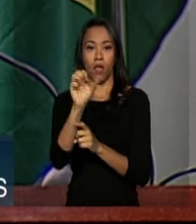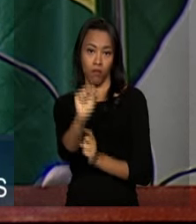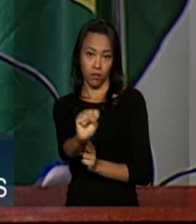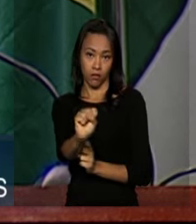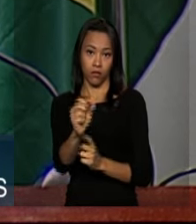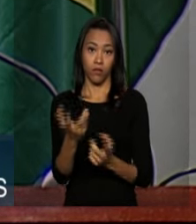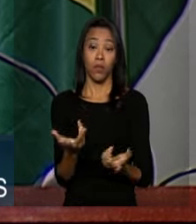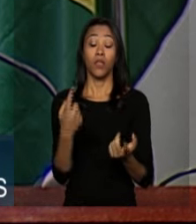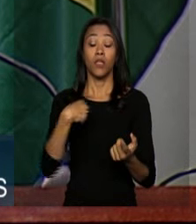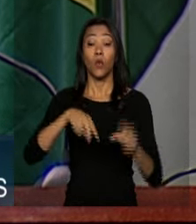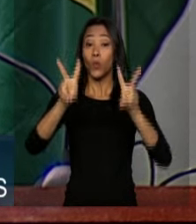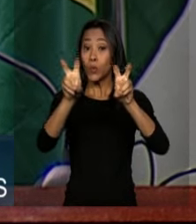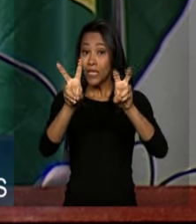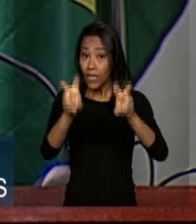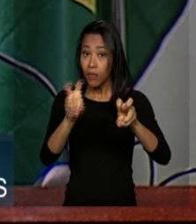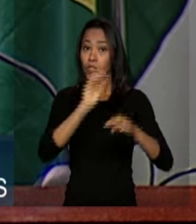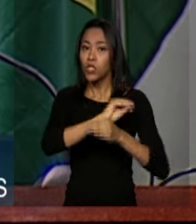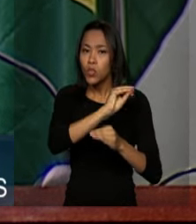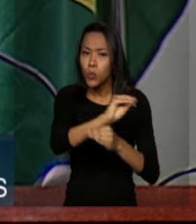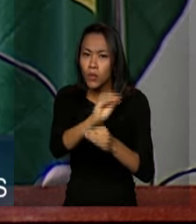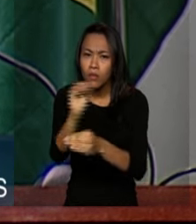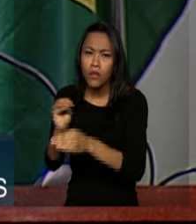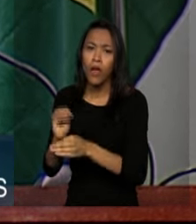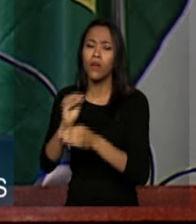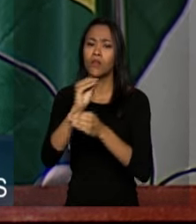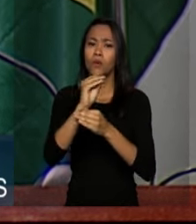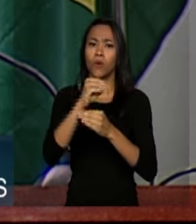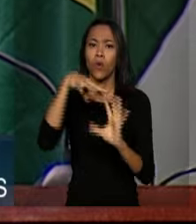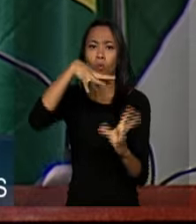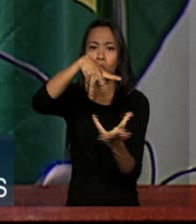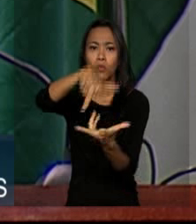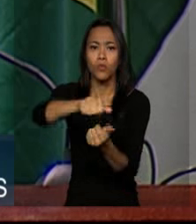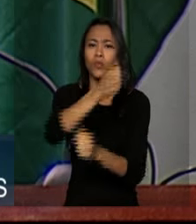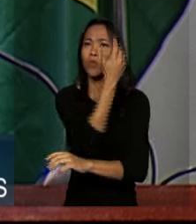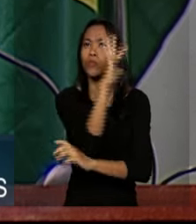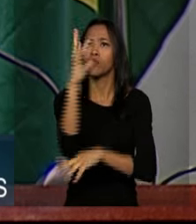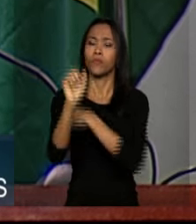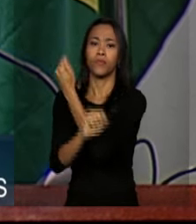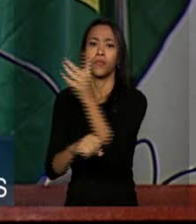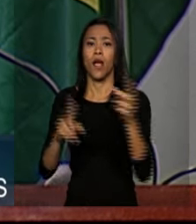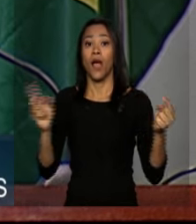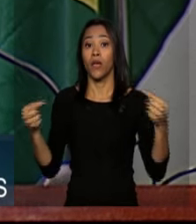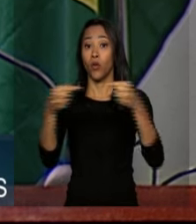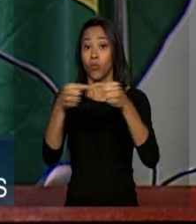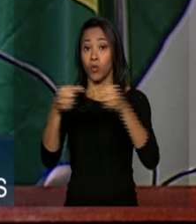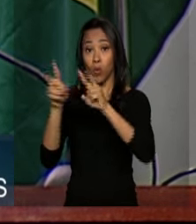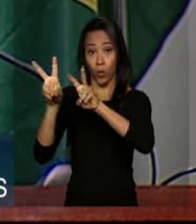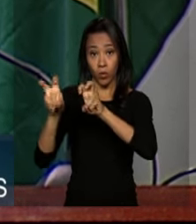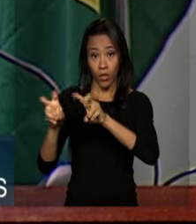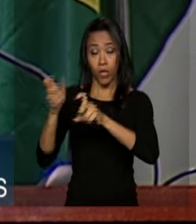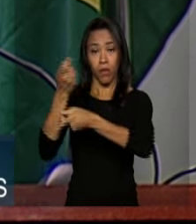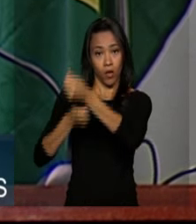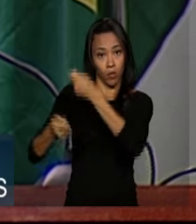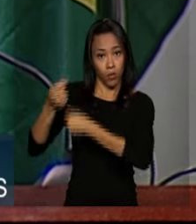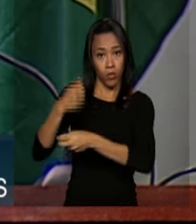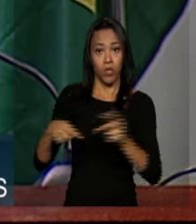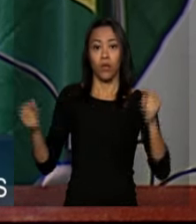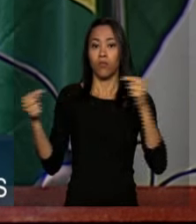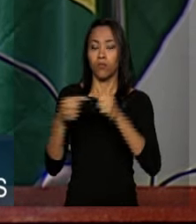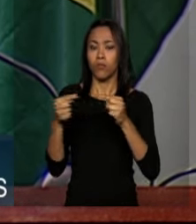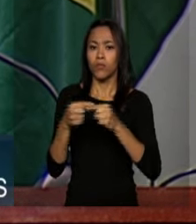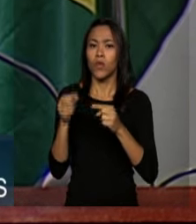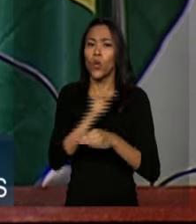da sustentabilidade passou a articular crescimento econômico, preservação do meio ambiente